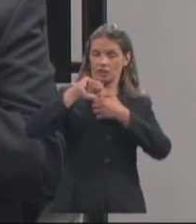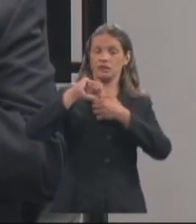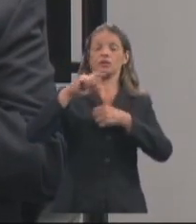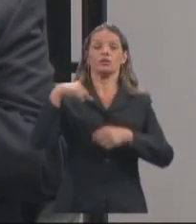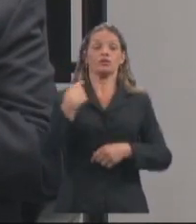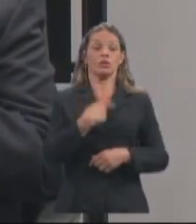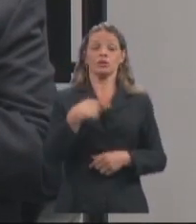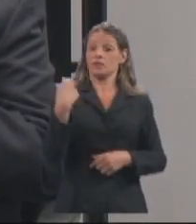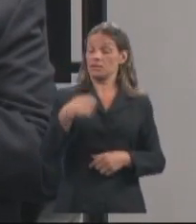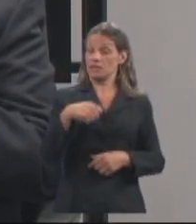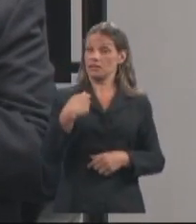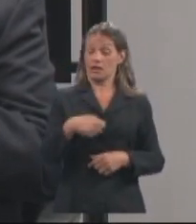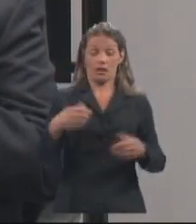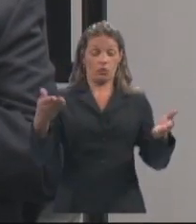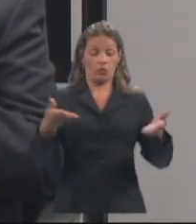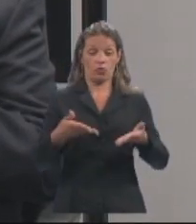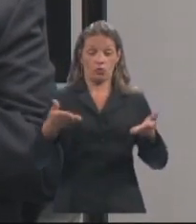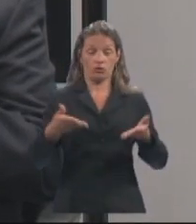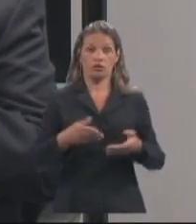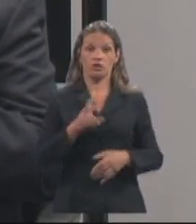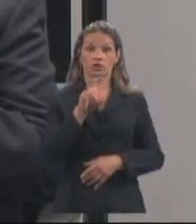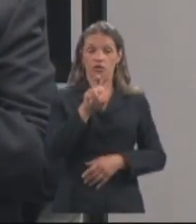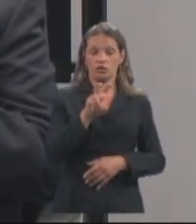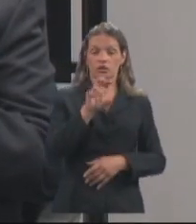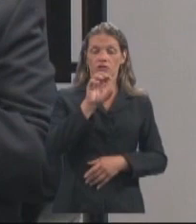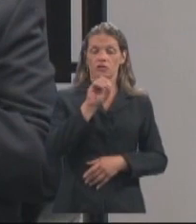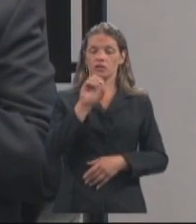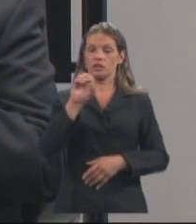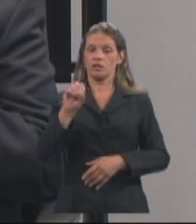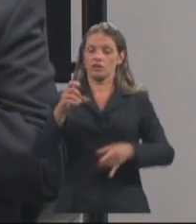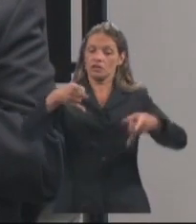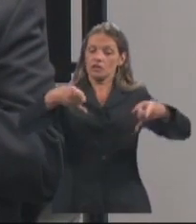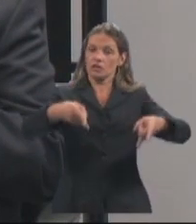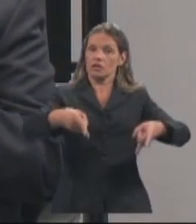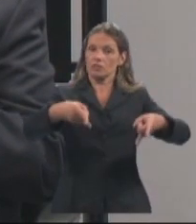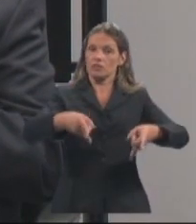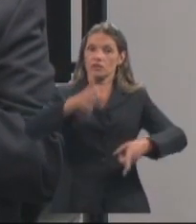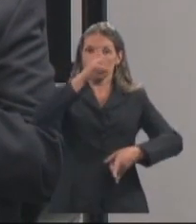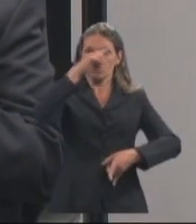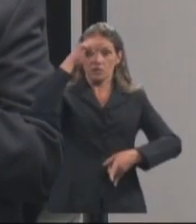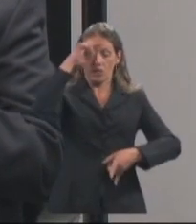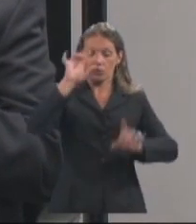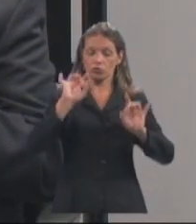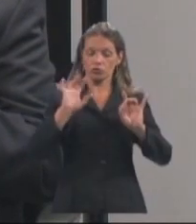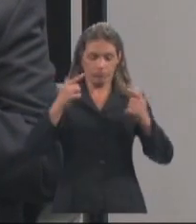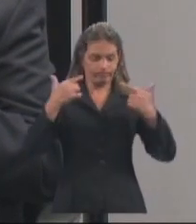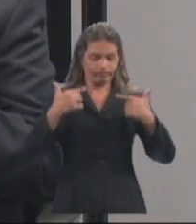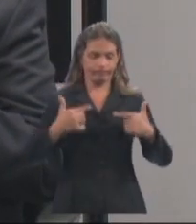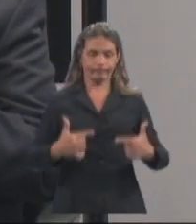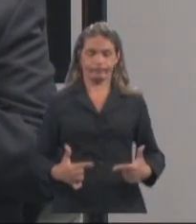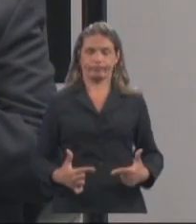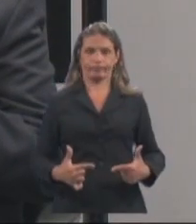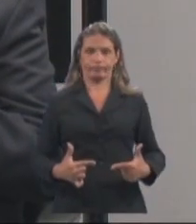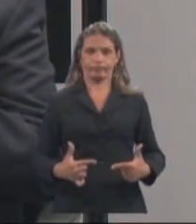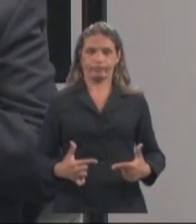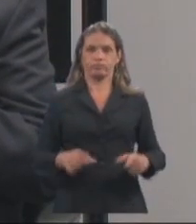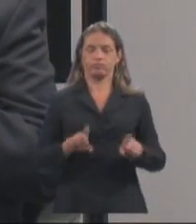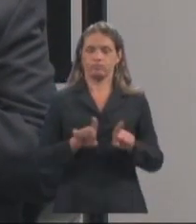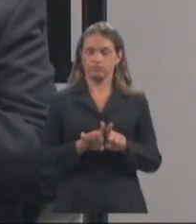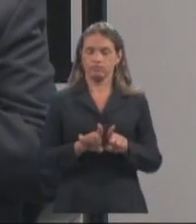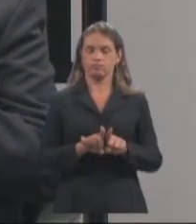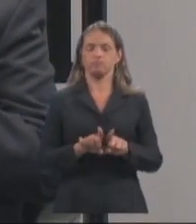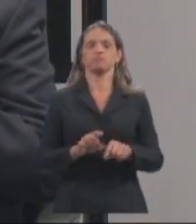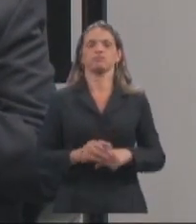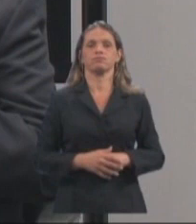precisaríamos hoje no mínimo de 500 leitos só para desintoxicação aguda e